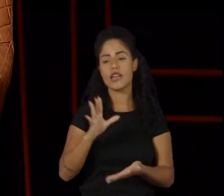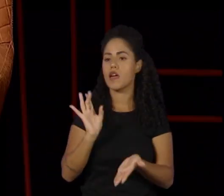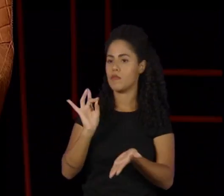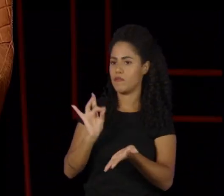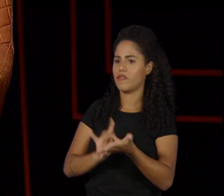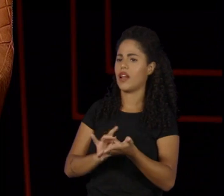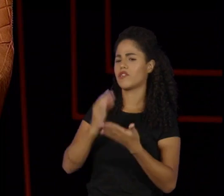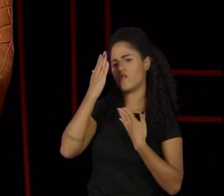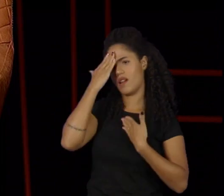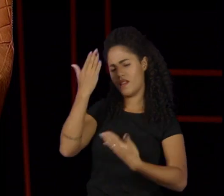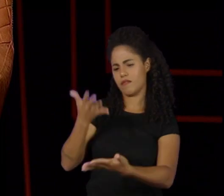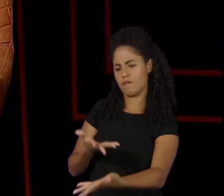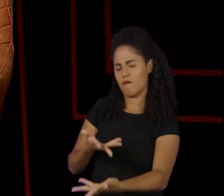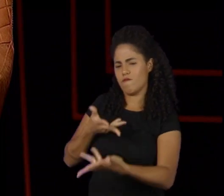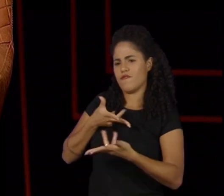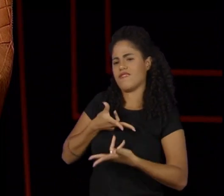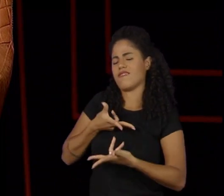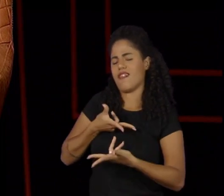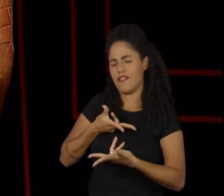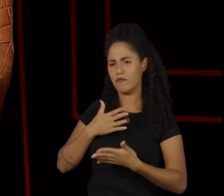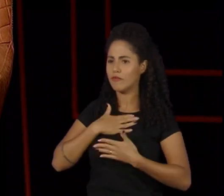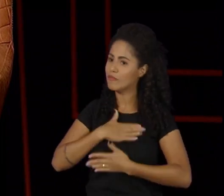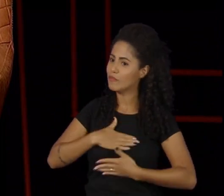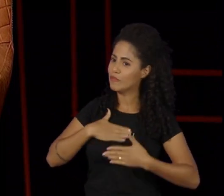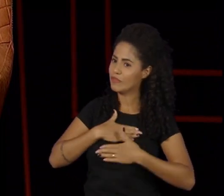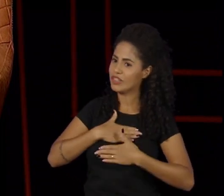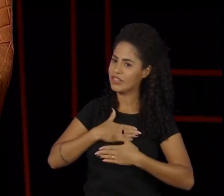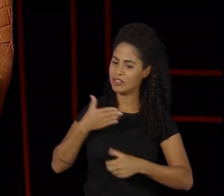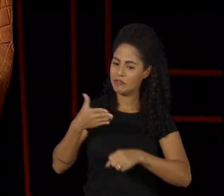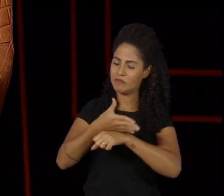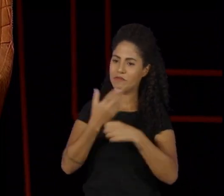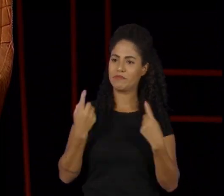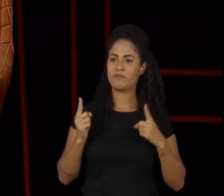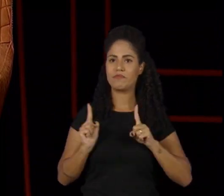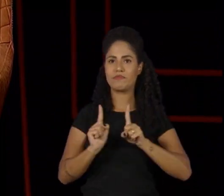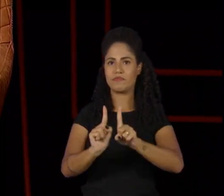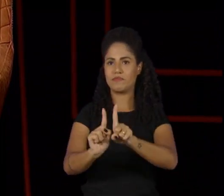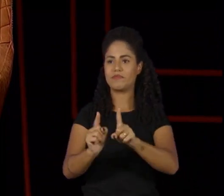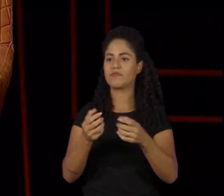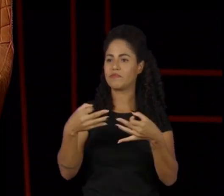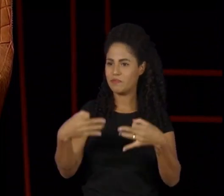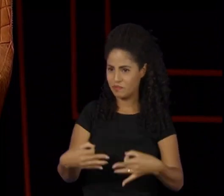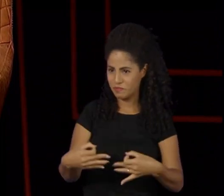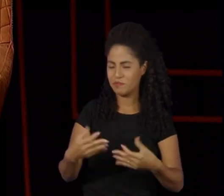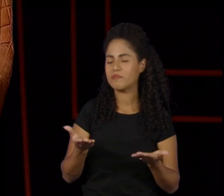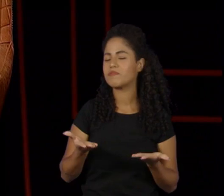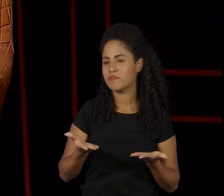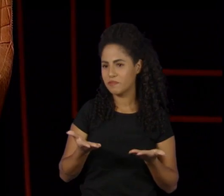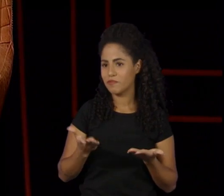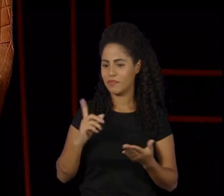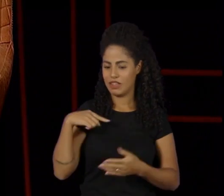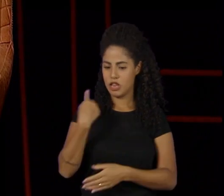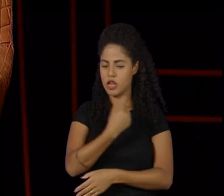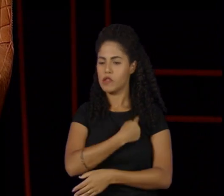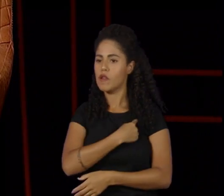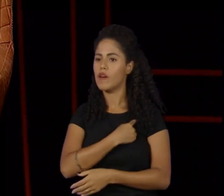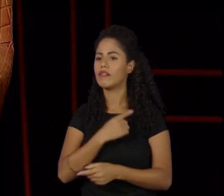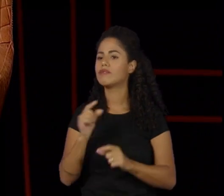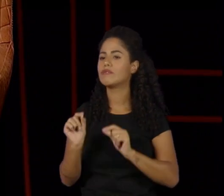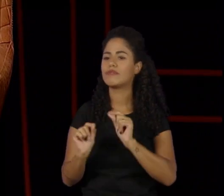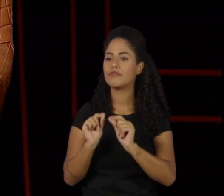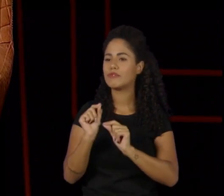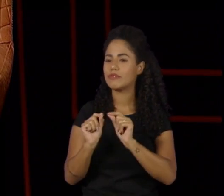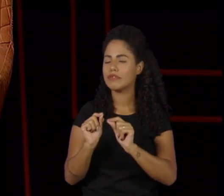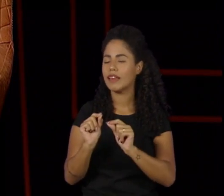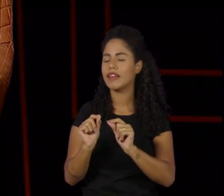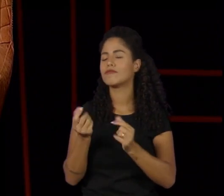Eu que agradeço muito o convite. Foi um prazer estar aqui. Agora é engraçado aquelas coisas, né? A gente vai...